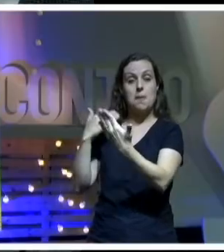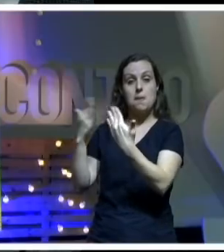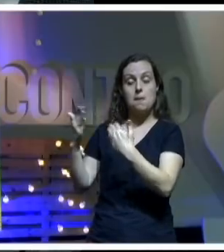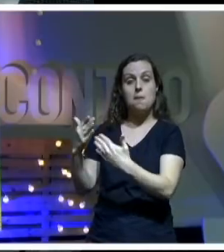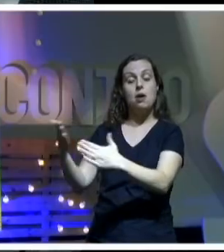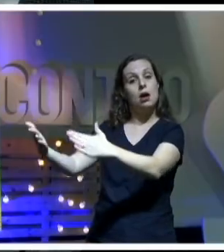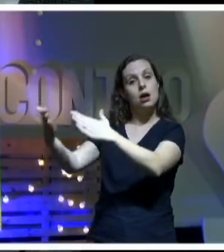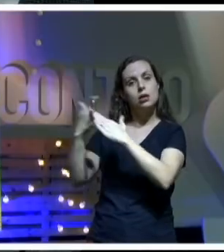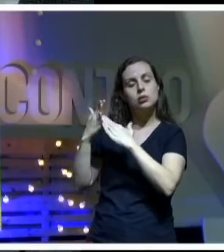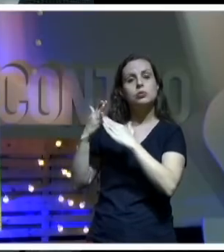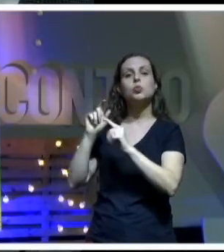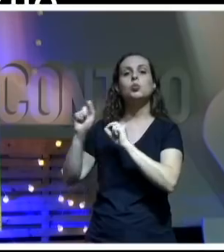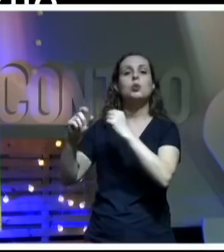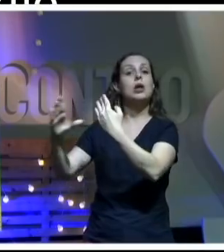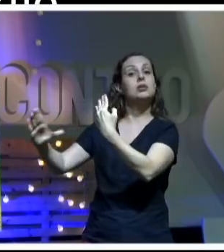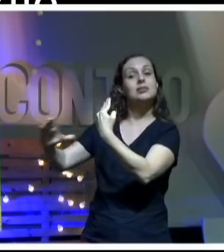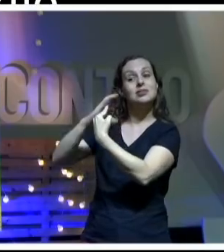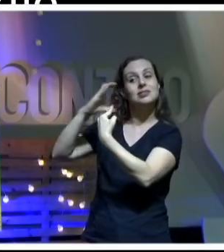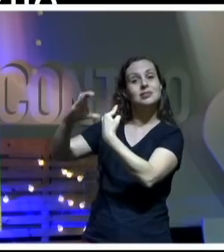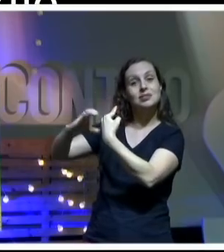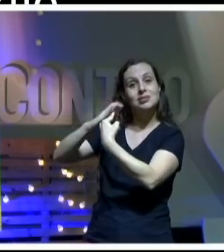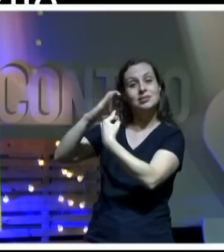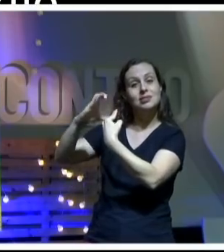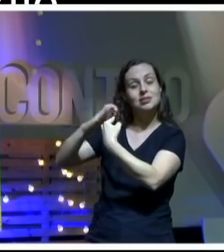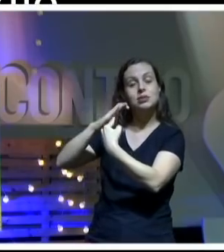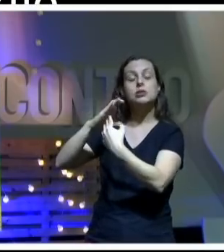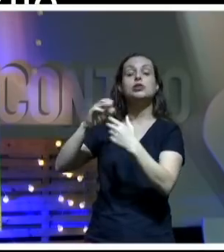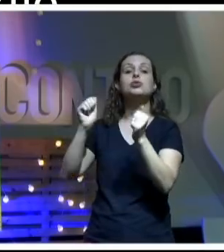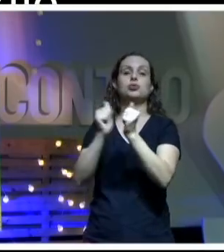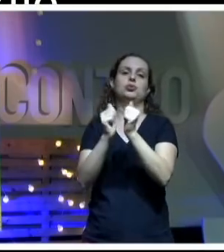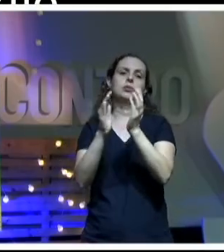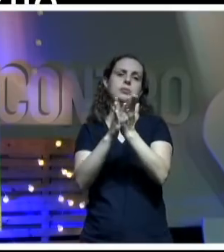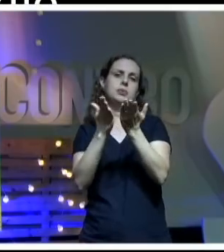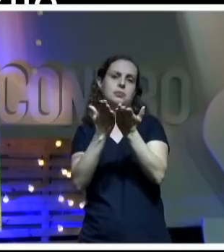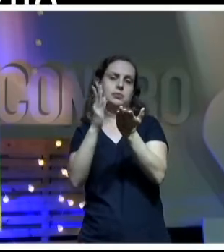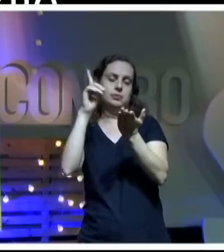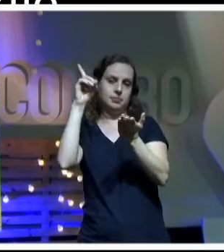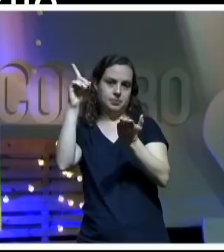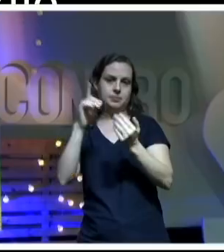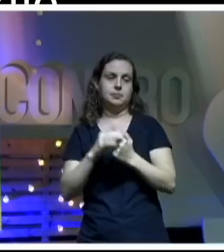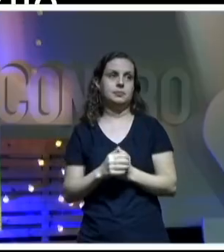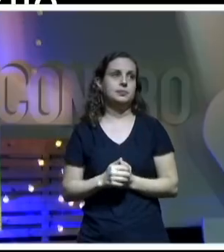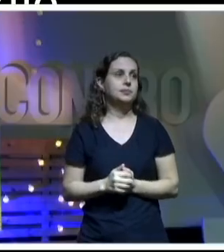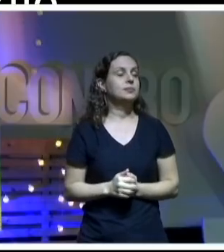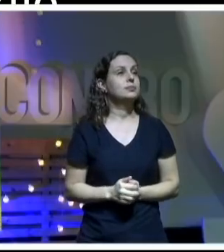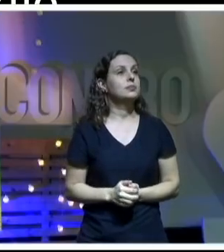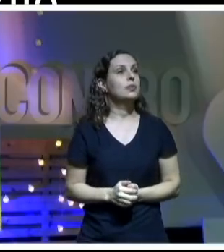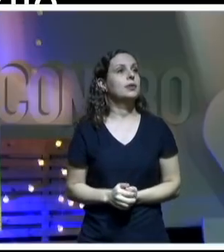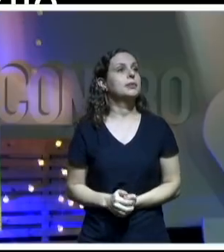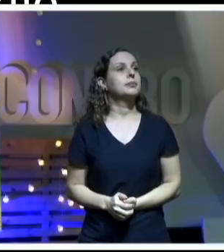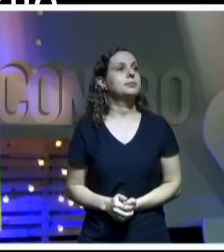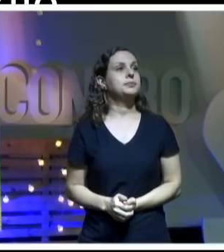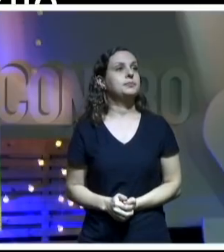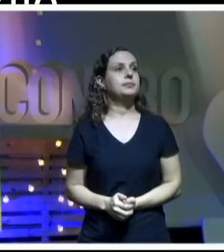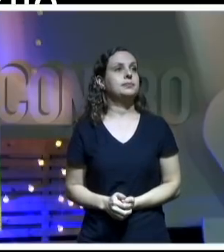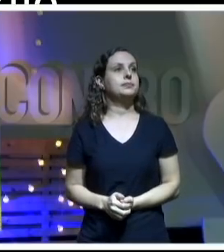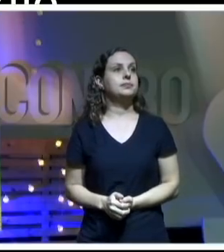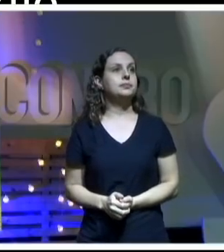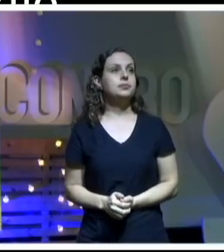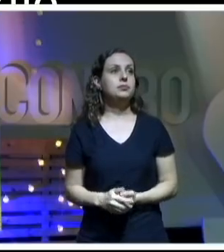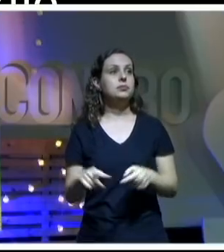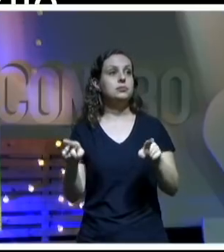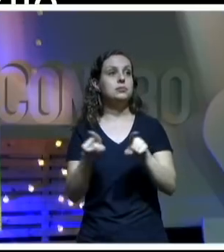quer vender lusa falando sobre isso diz o seguinte esse livro mostra um caminho muito superior de conceber a prática da teologia